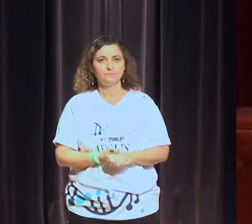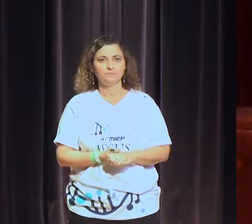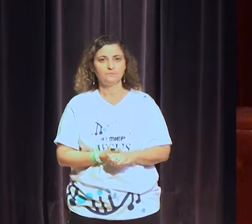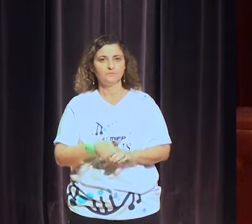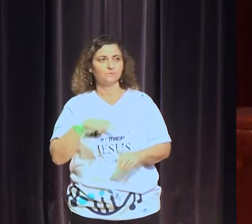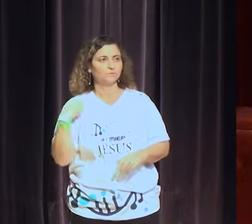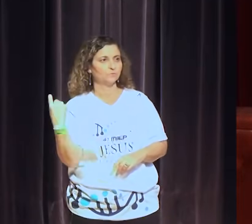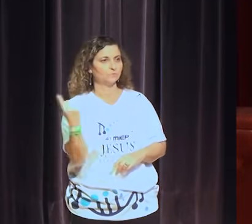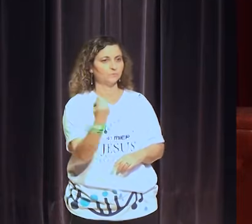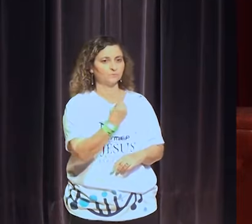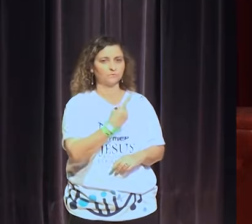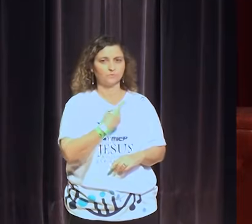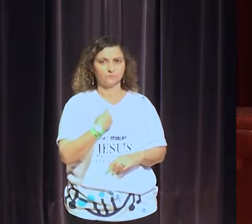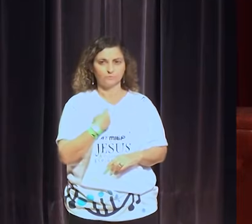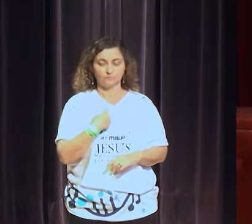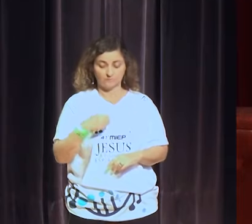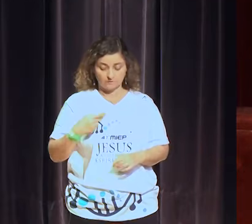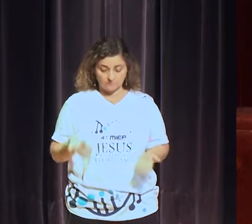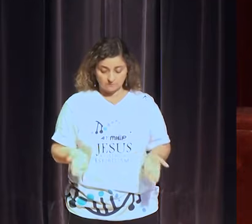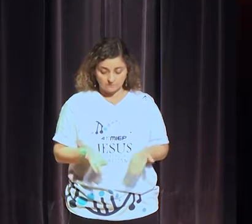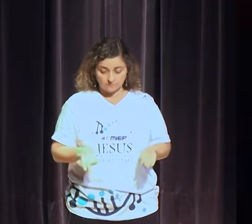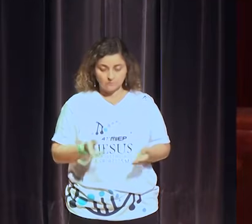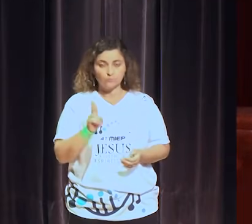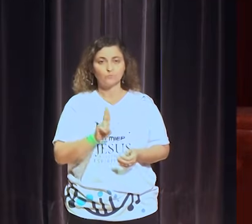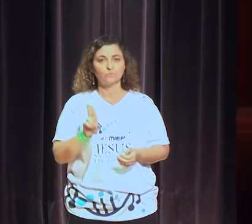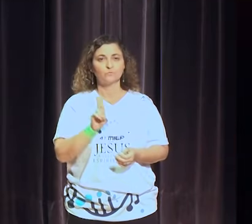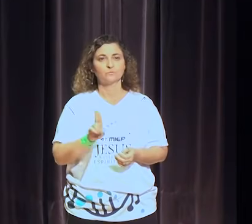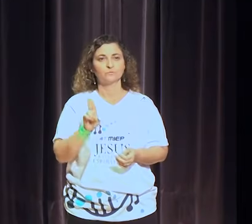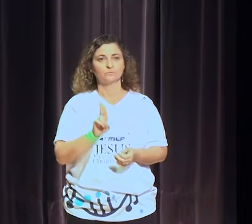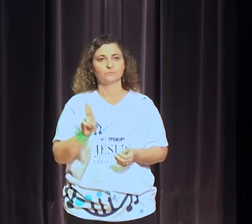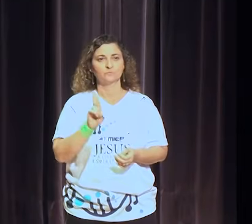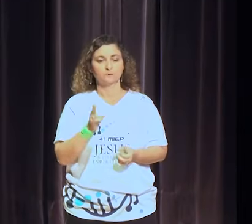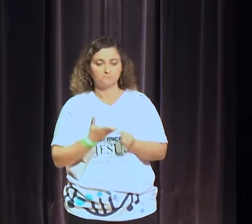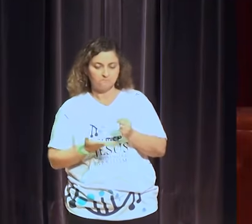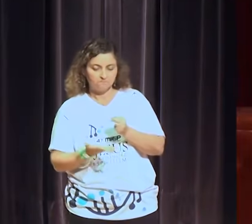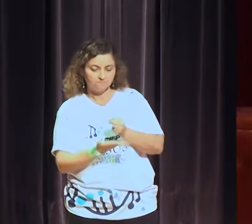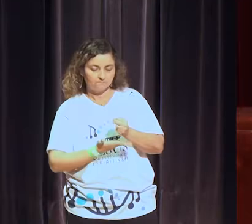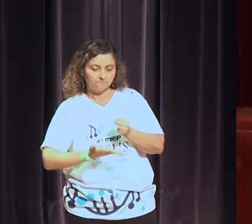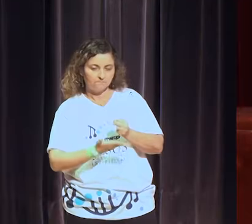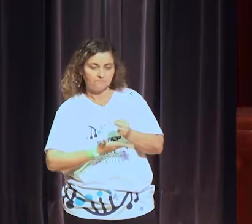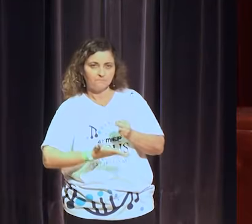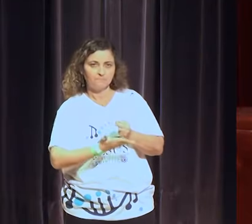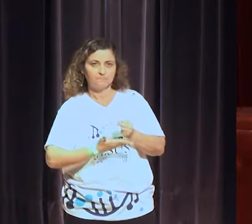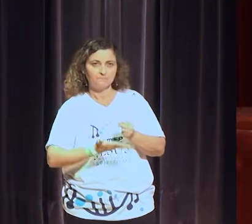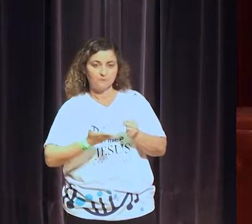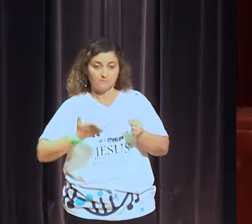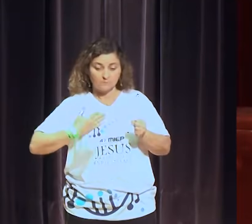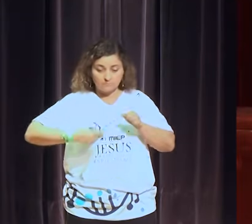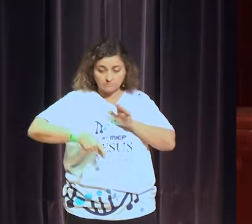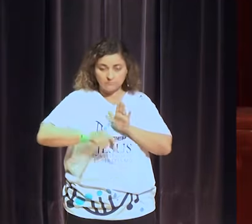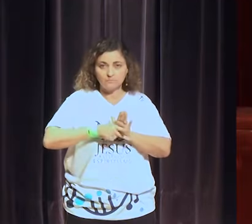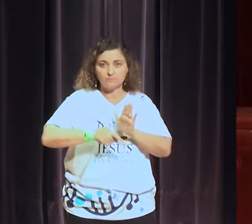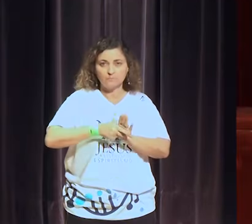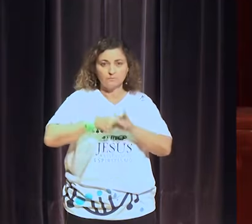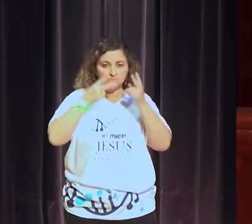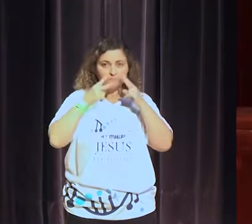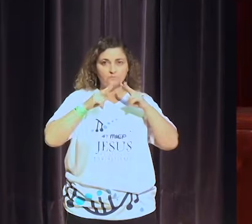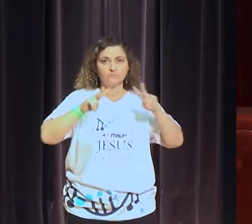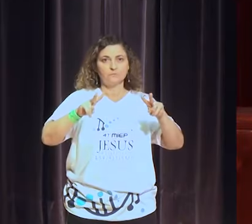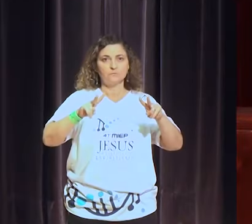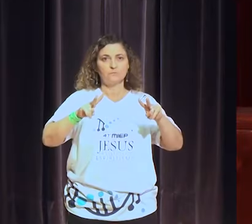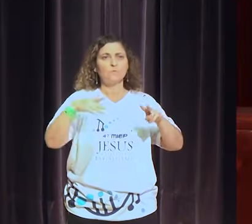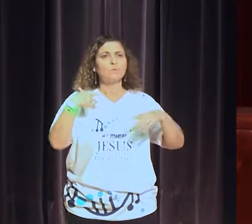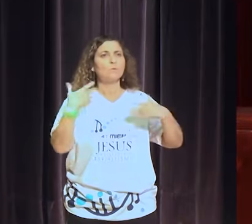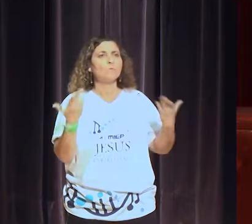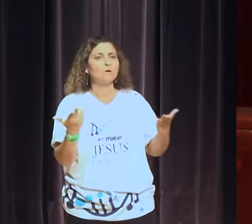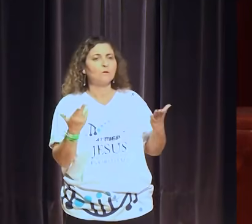nós utilizamos como fundamento, como alicerce para a nossa visão, a obra A